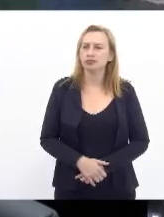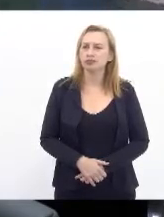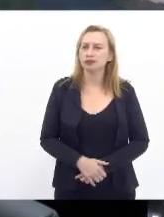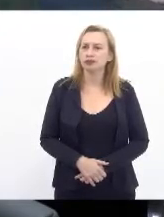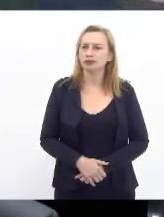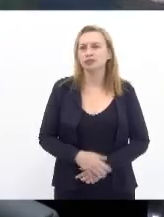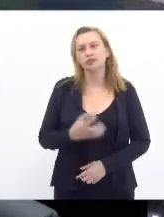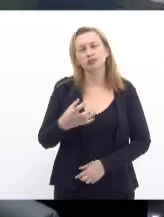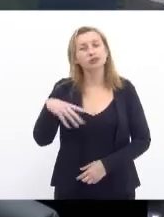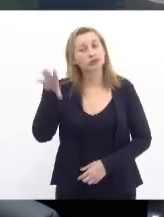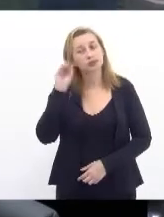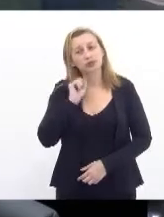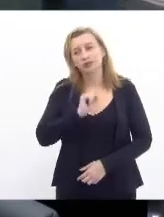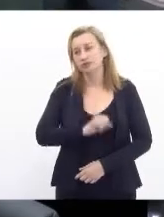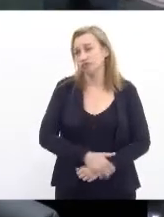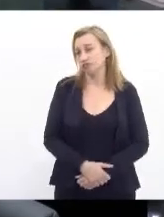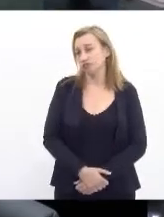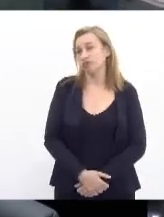Queria tanto ouvi-lo.